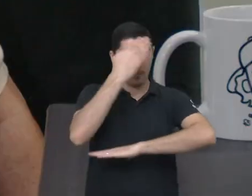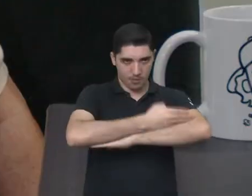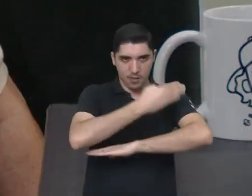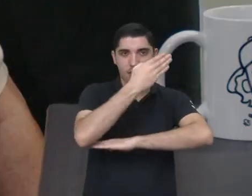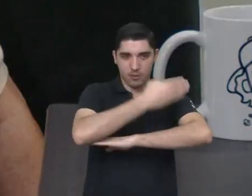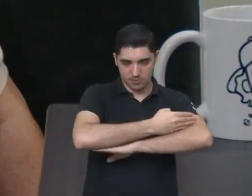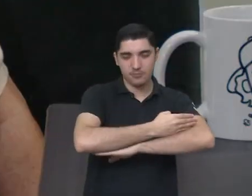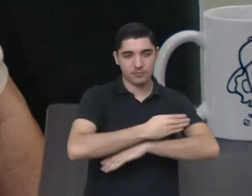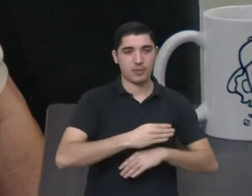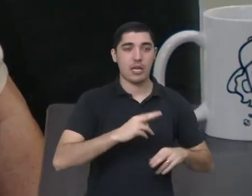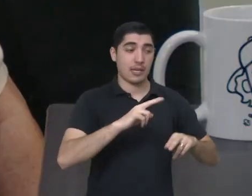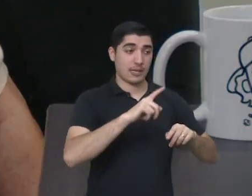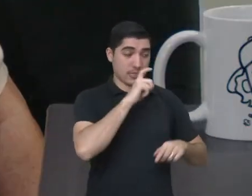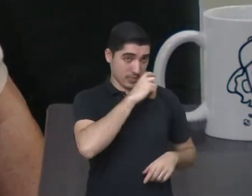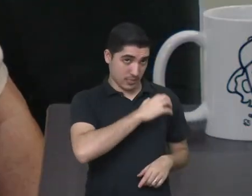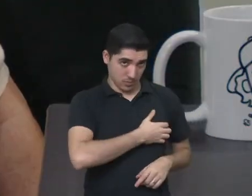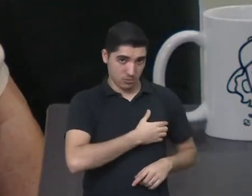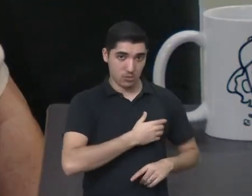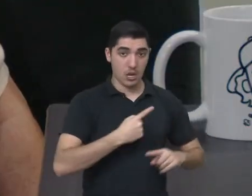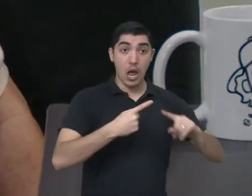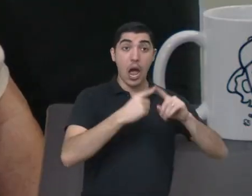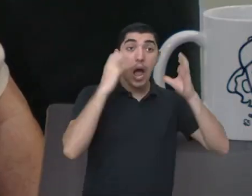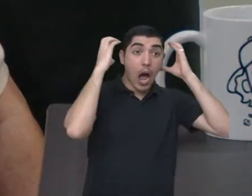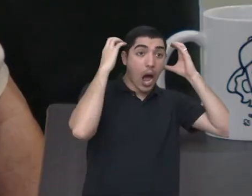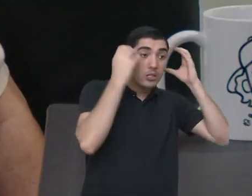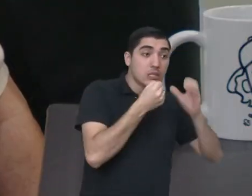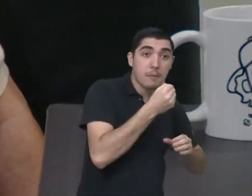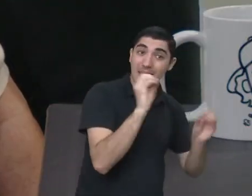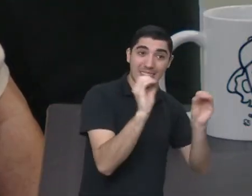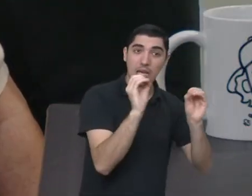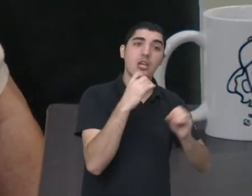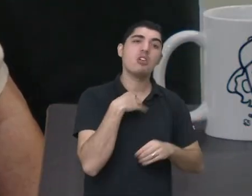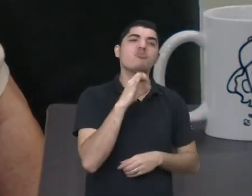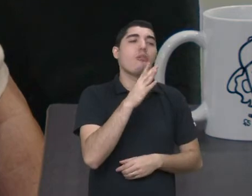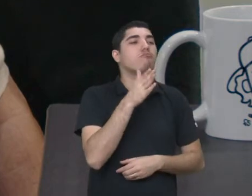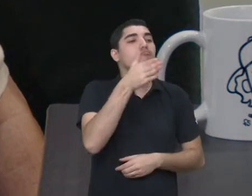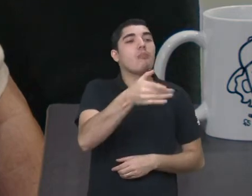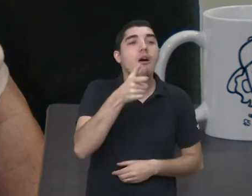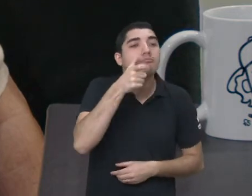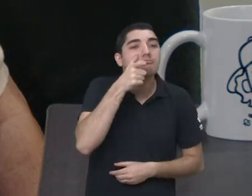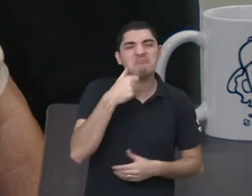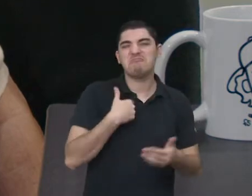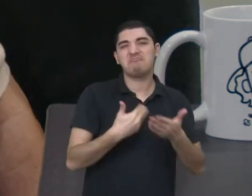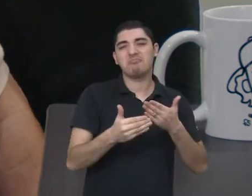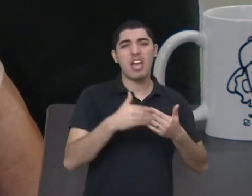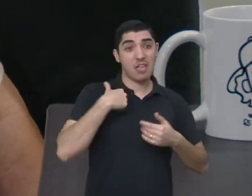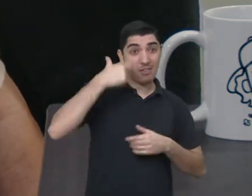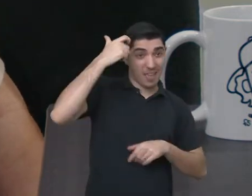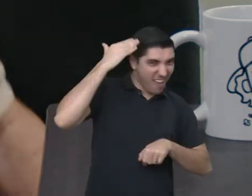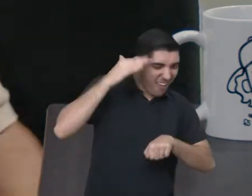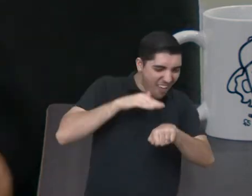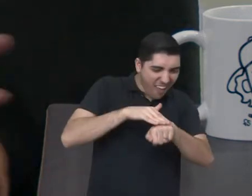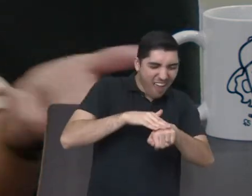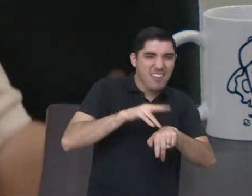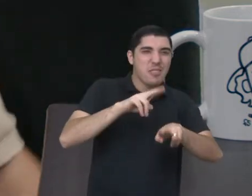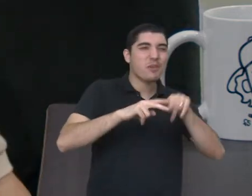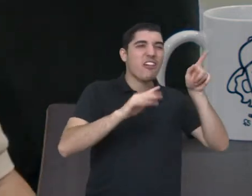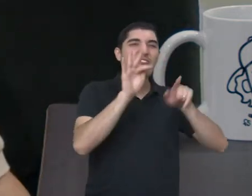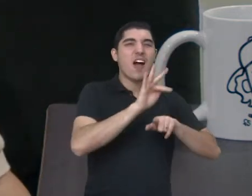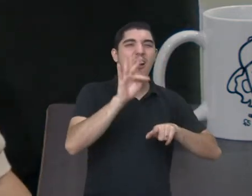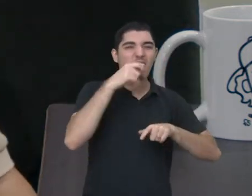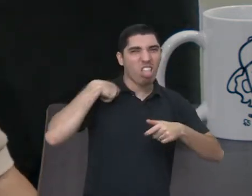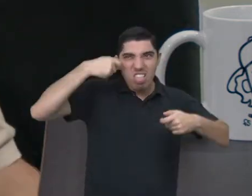temos que transmitir o jogo exatamente em São Bernardo do Campo, está tudo fechado aqui. E o trânsito todo parado. Ele falou, se você conseguir chegar com o carro aqui na frente, eu